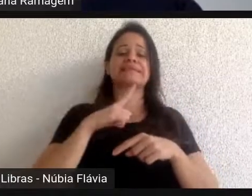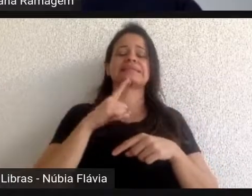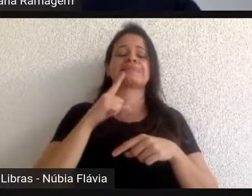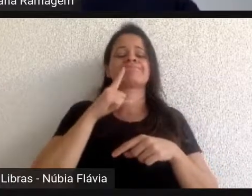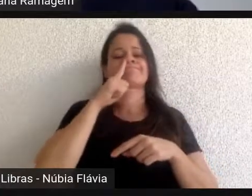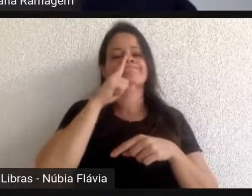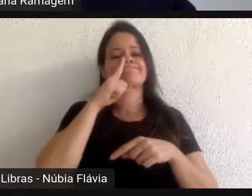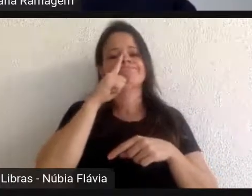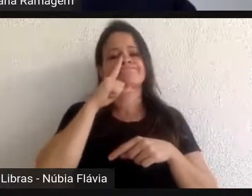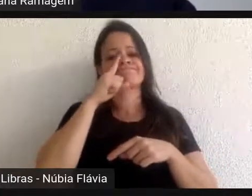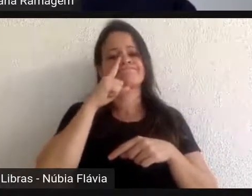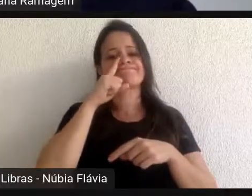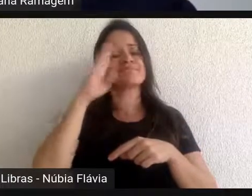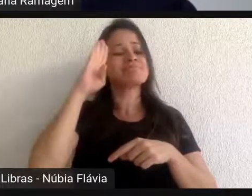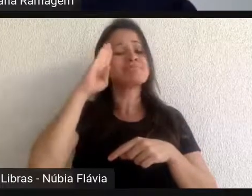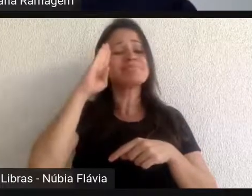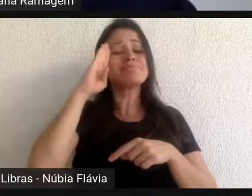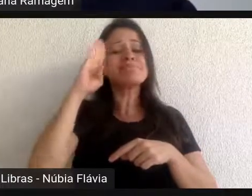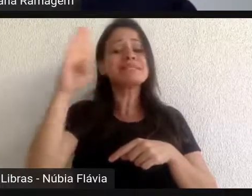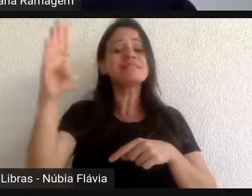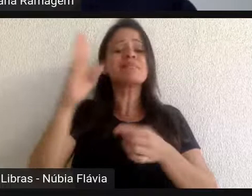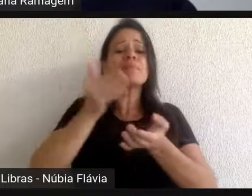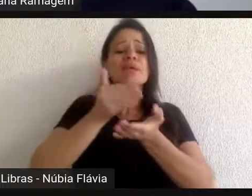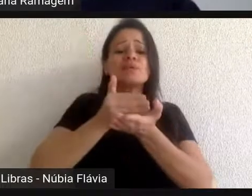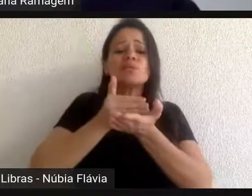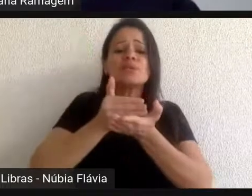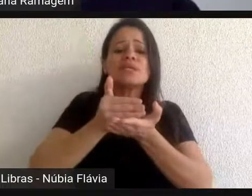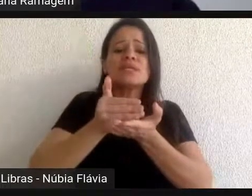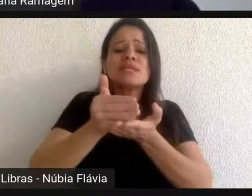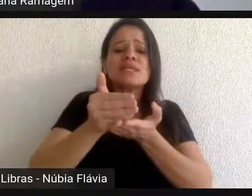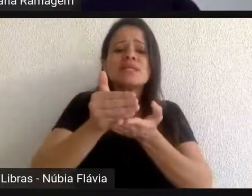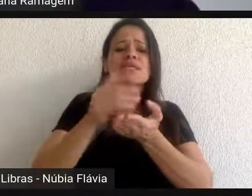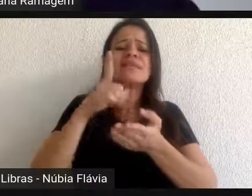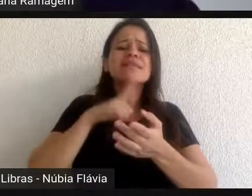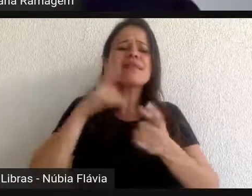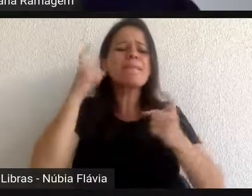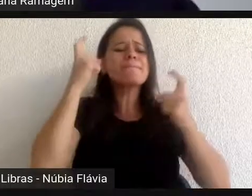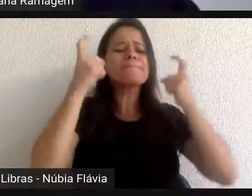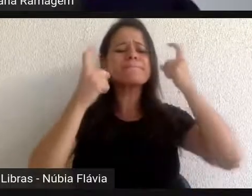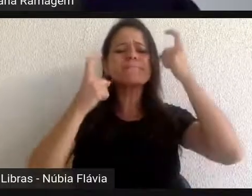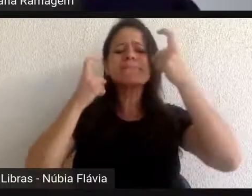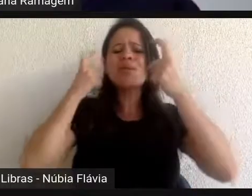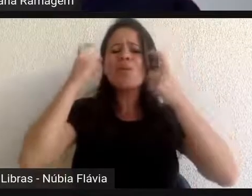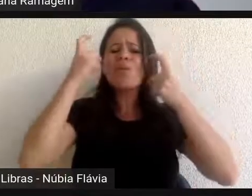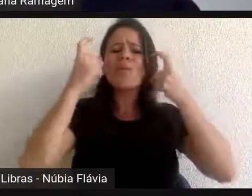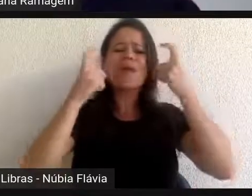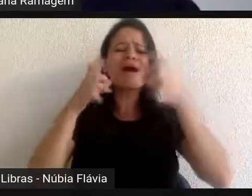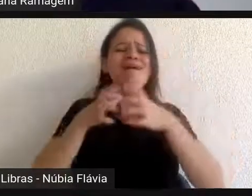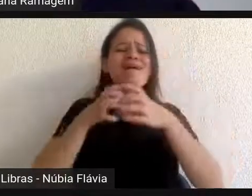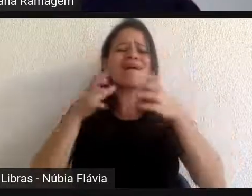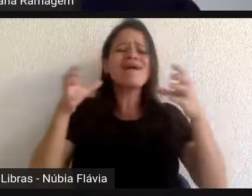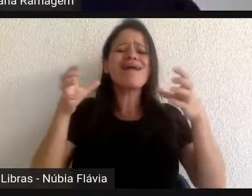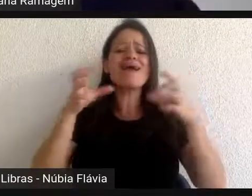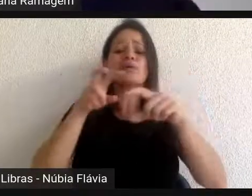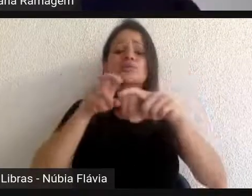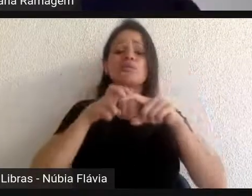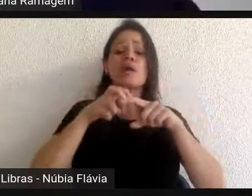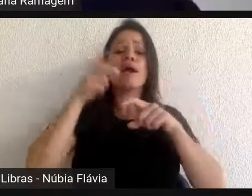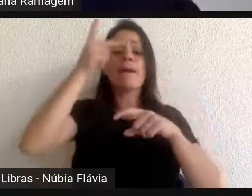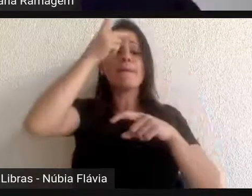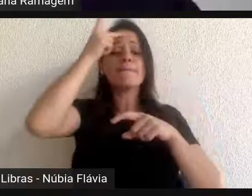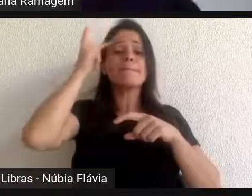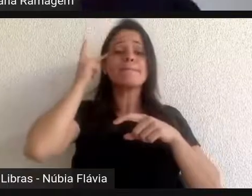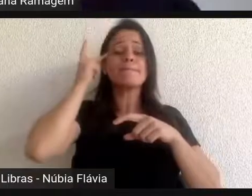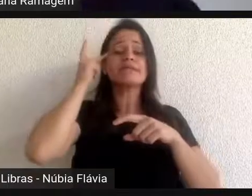né? Principalmente no início, eu vi uma preocupação muito, muito grande das pessoas que se viram nos grupos